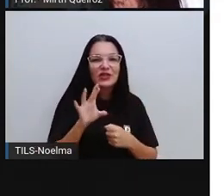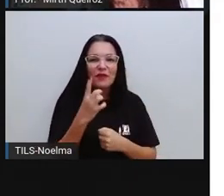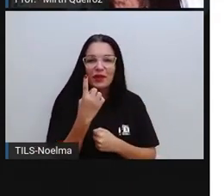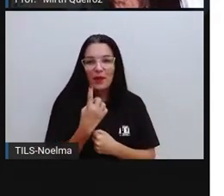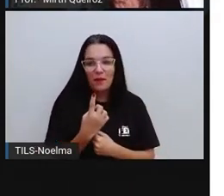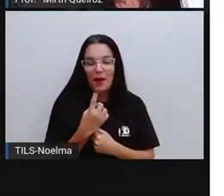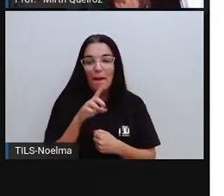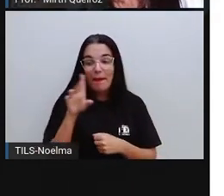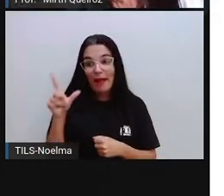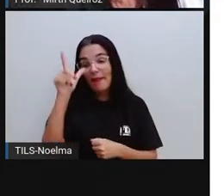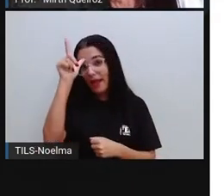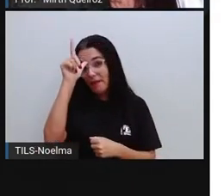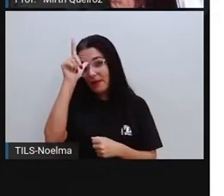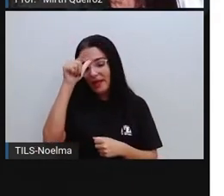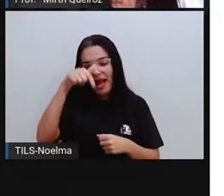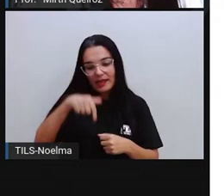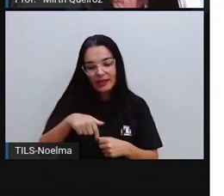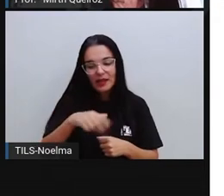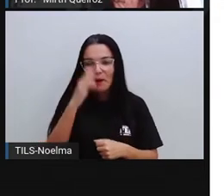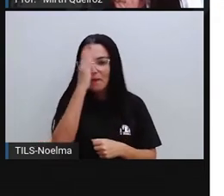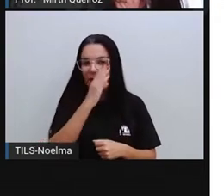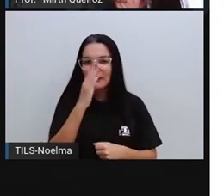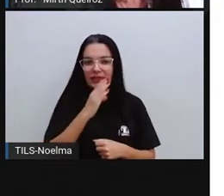única pessoa. E a última criança